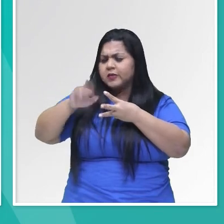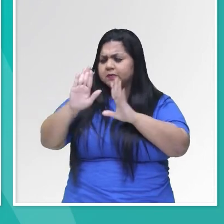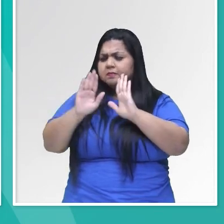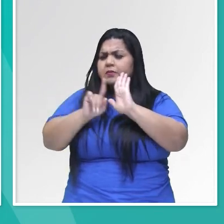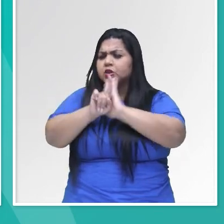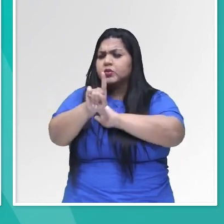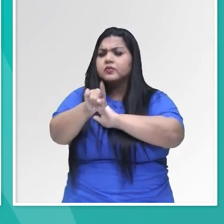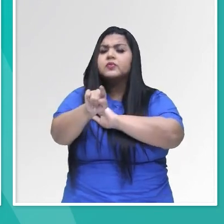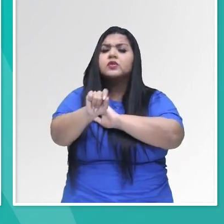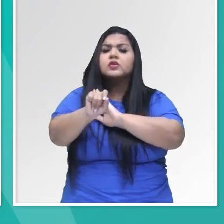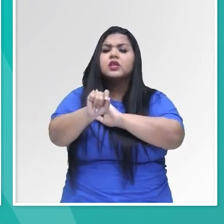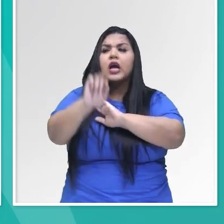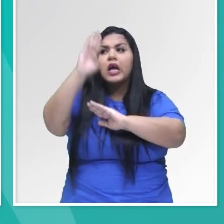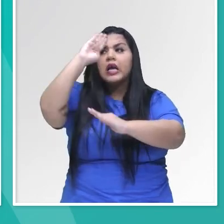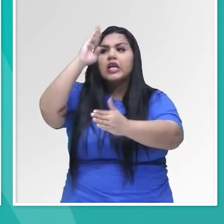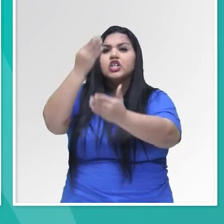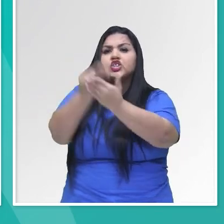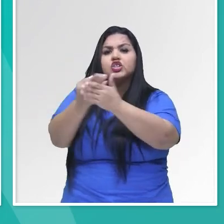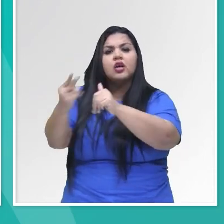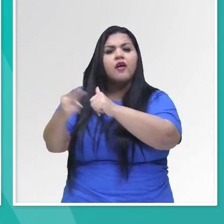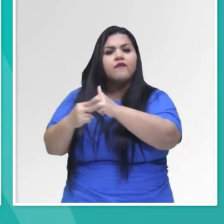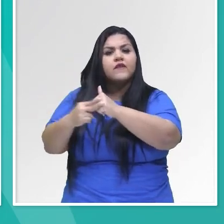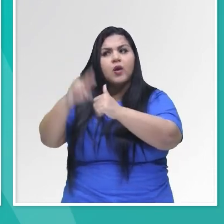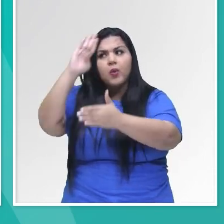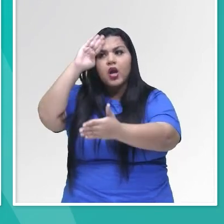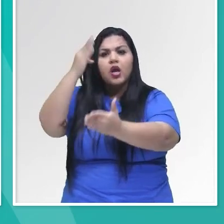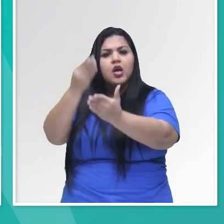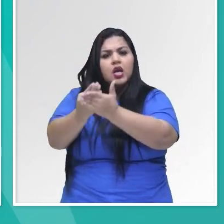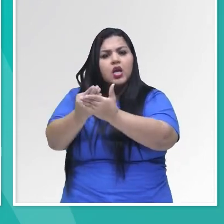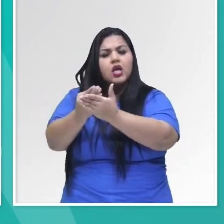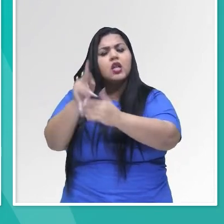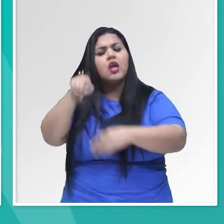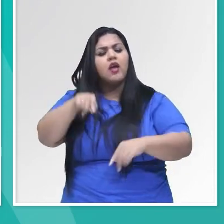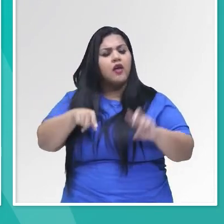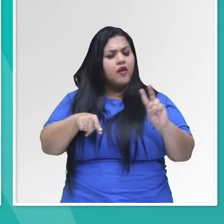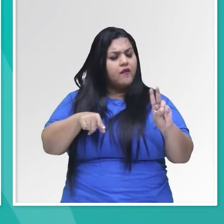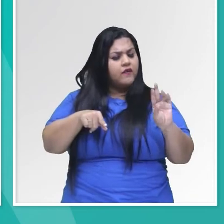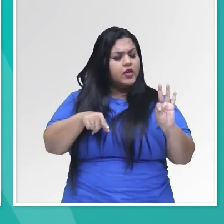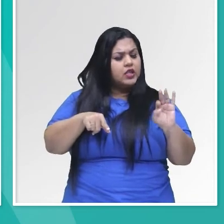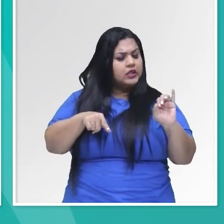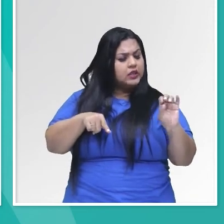coisa. O verbo acreditar, ele